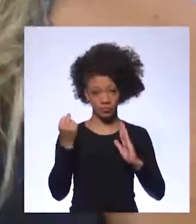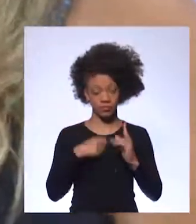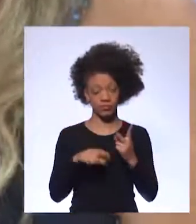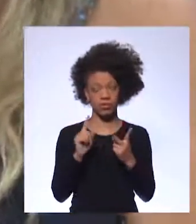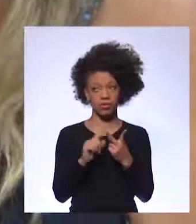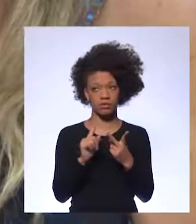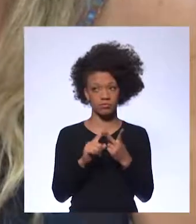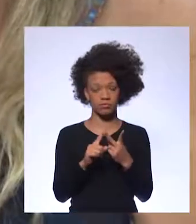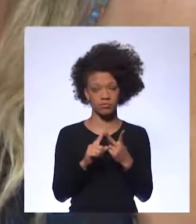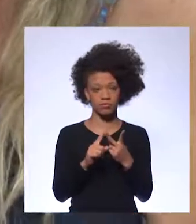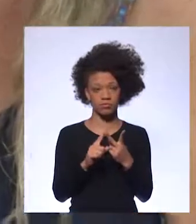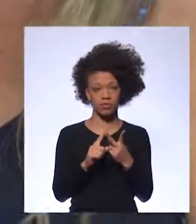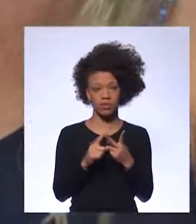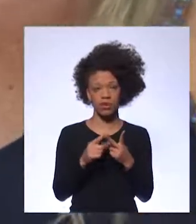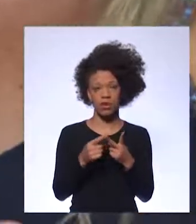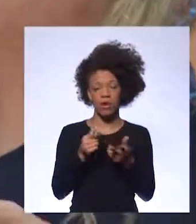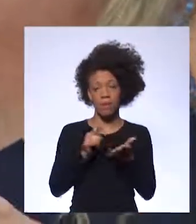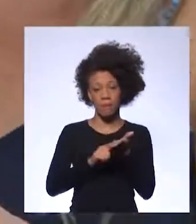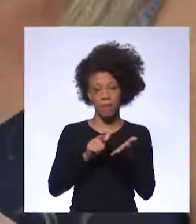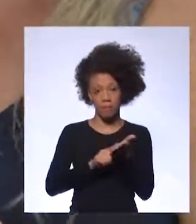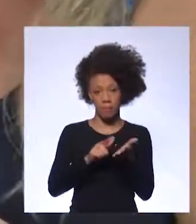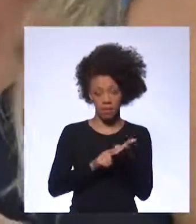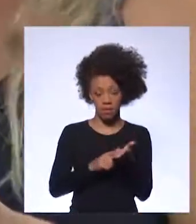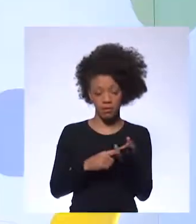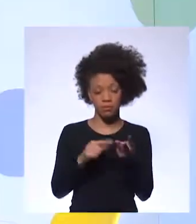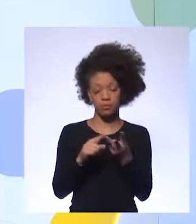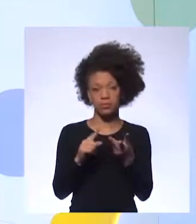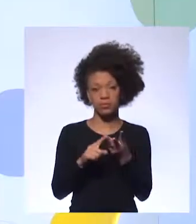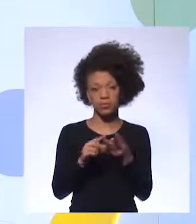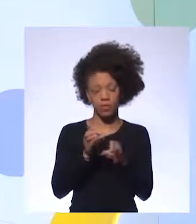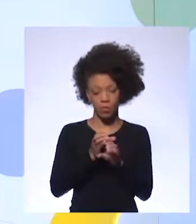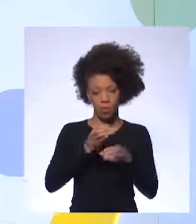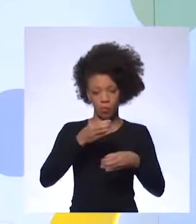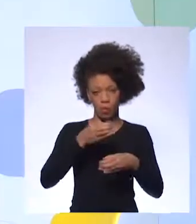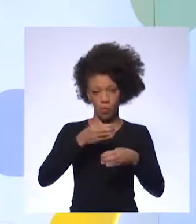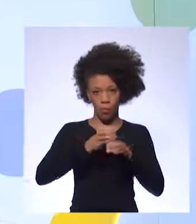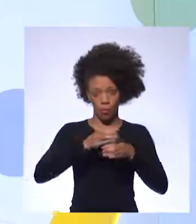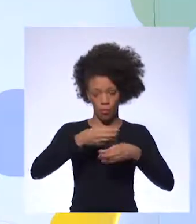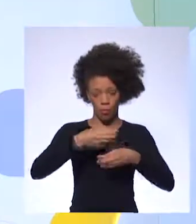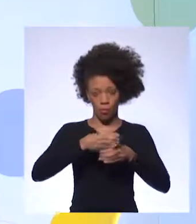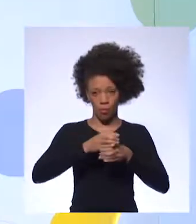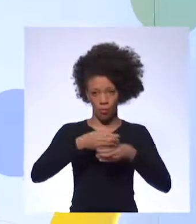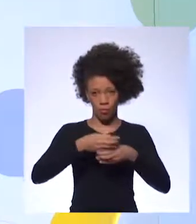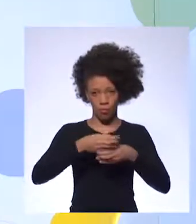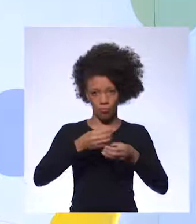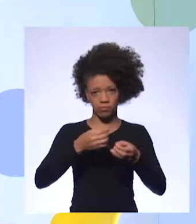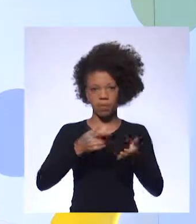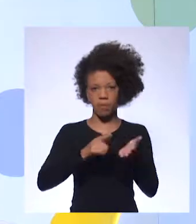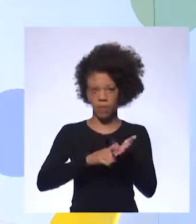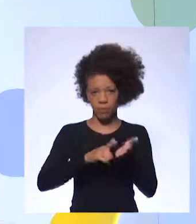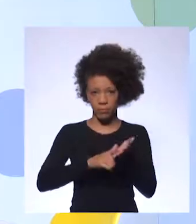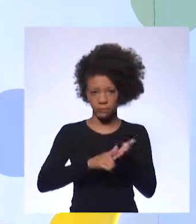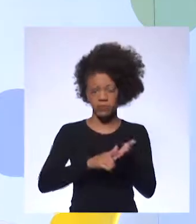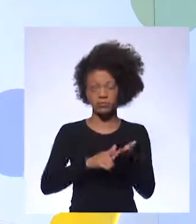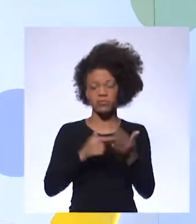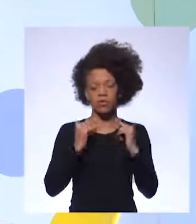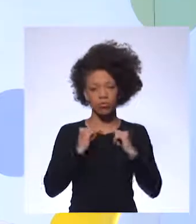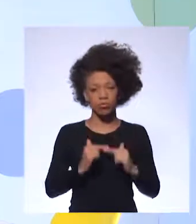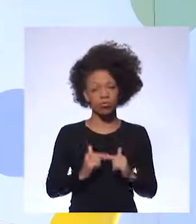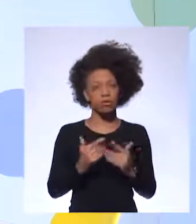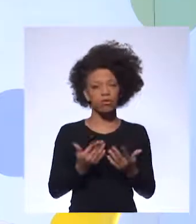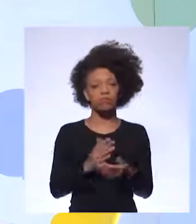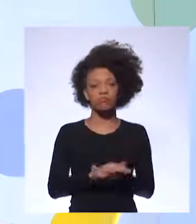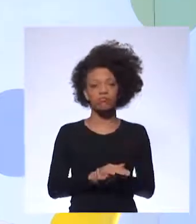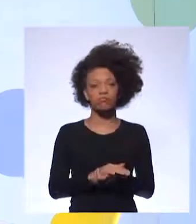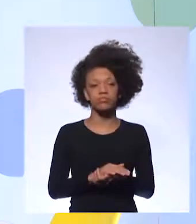rolinho de papel higiênico e papel tu vai o resto é muito papel eh na medida que eu vou